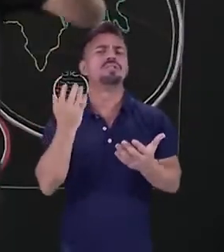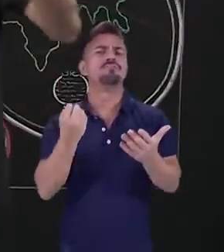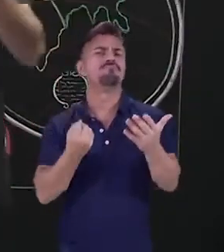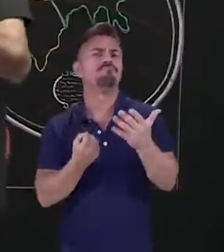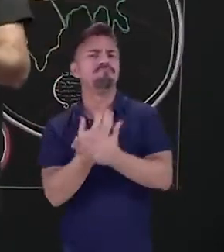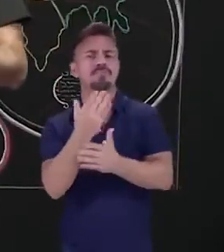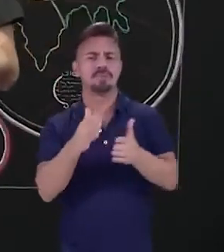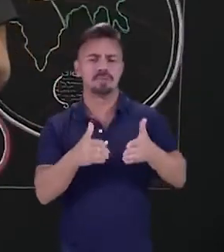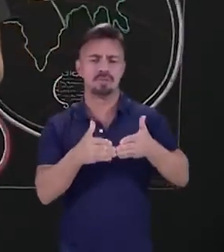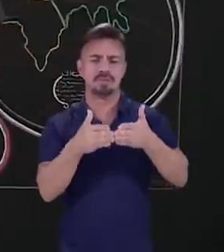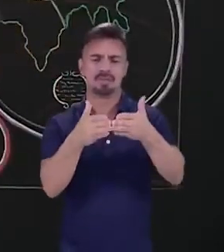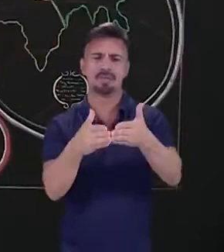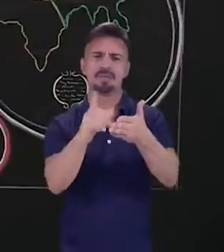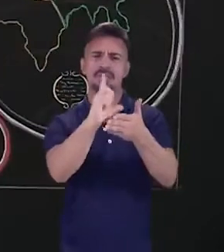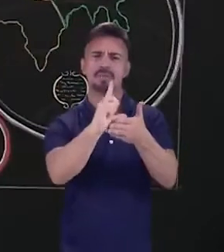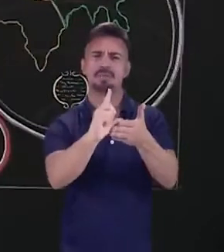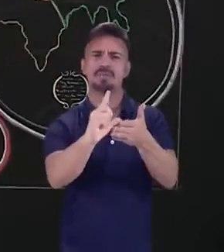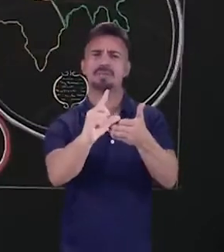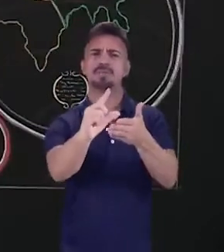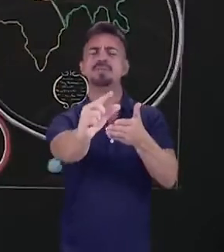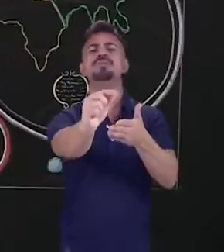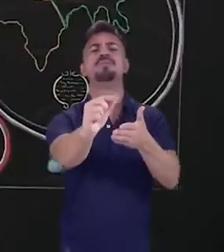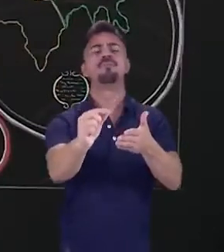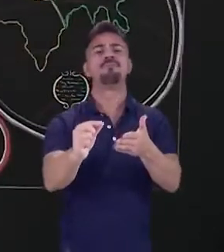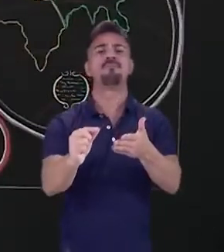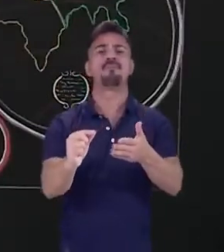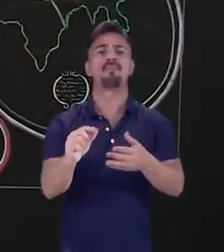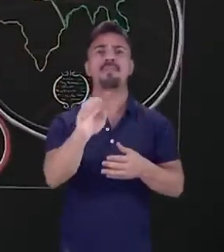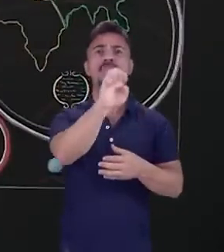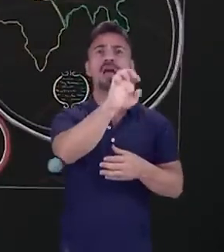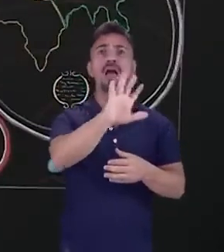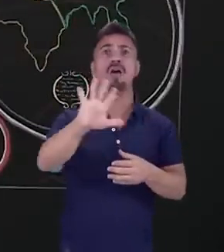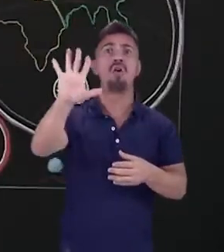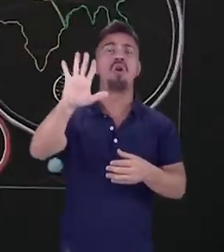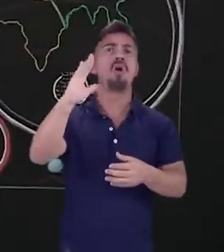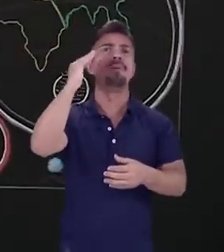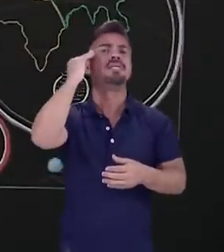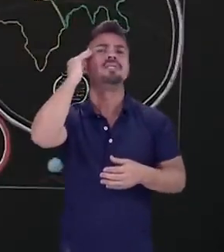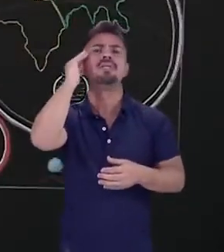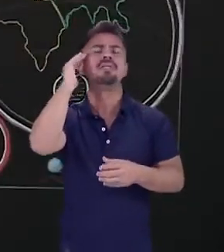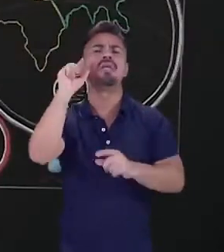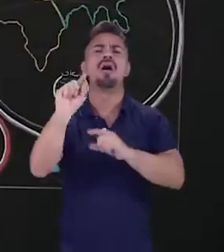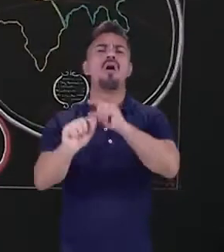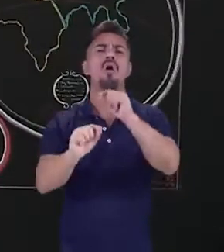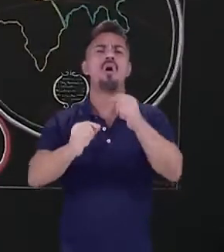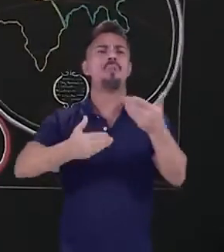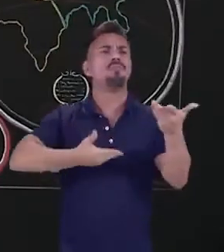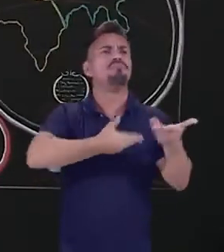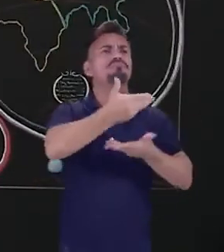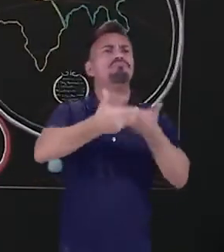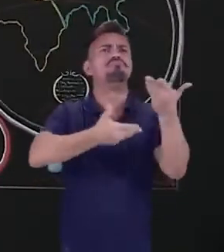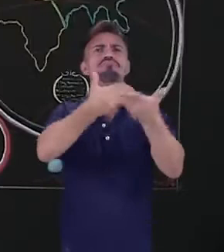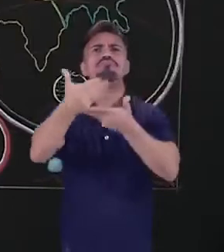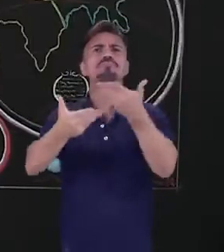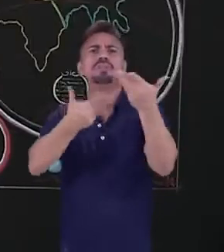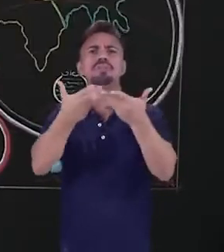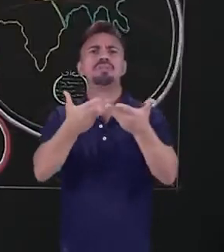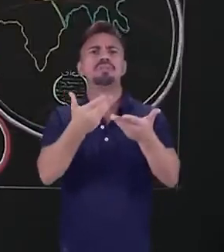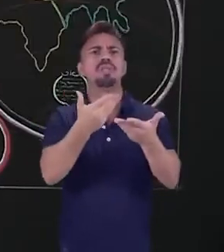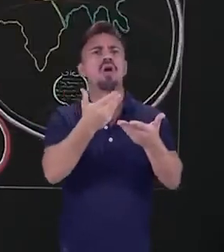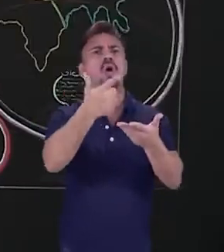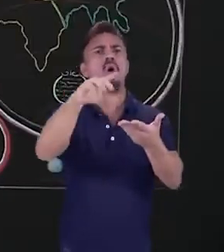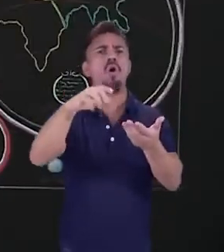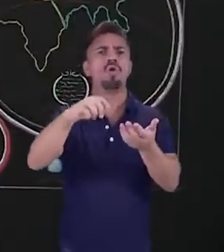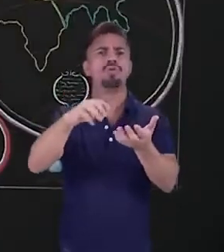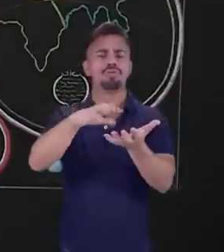ele contribuiu para mudar a maneira que a Europa entendia a própria Europa e na relação com outros continentes. A gente